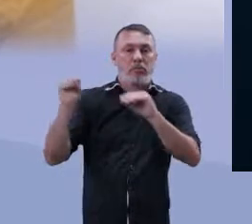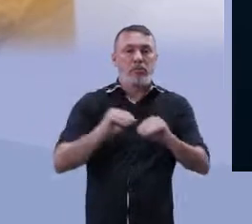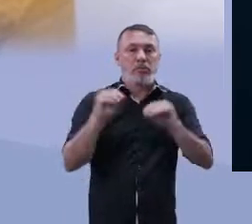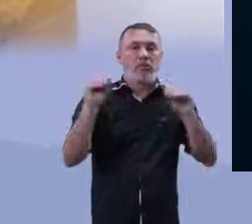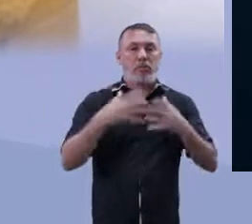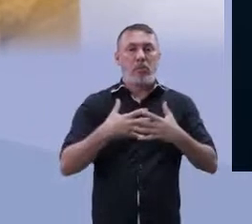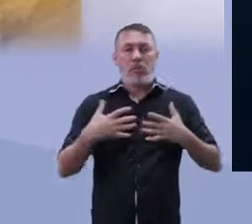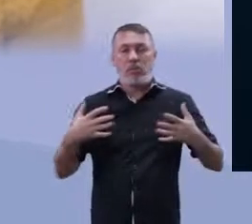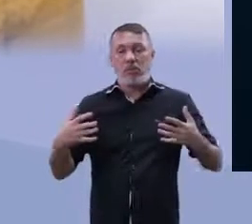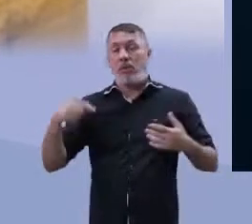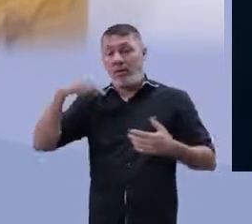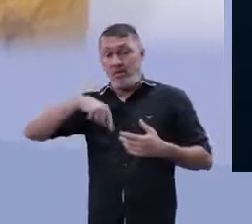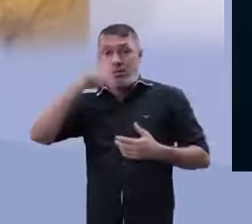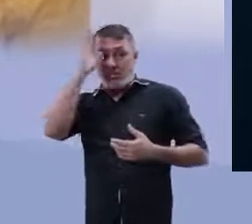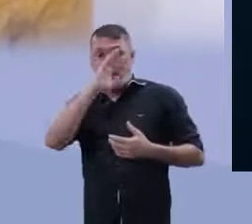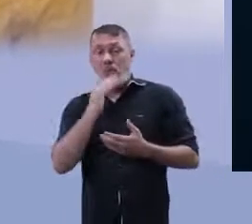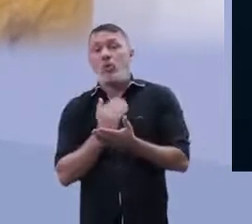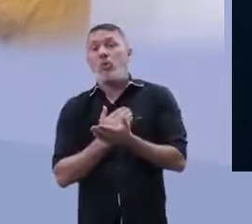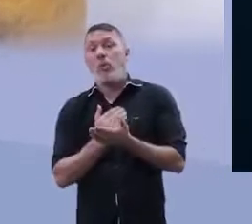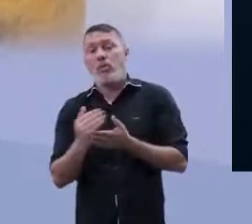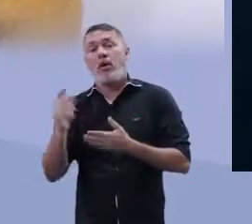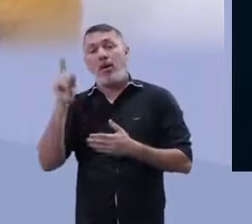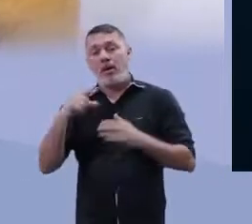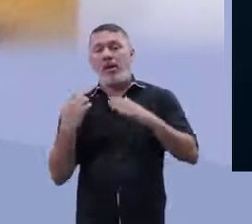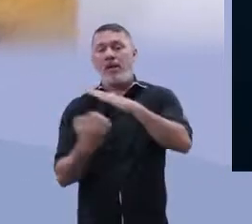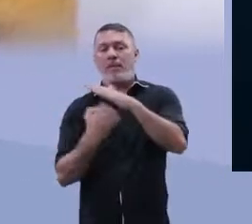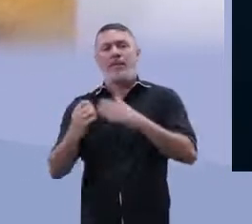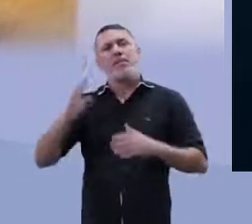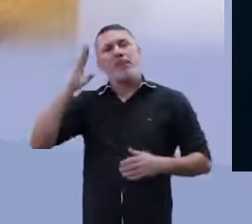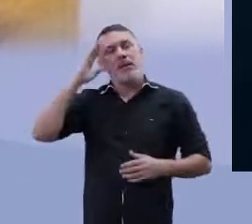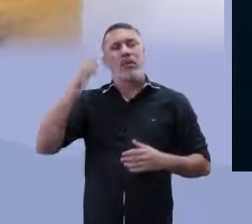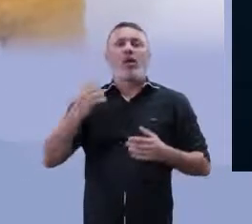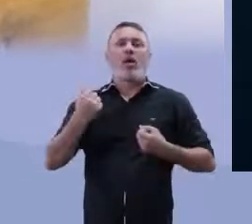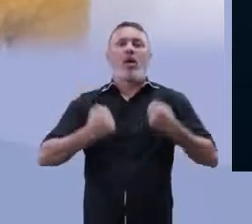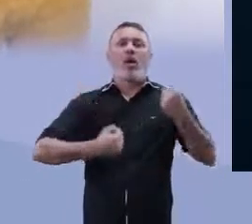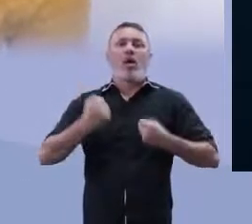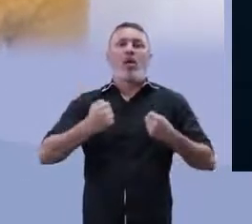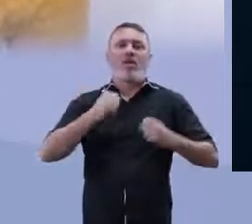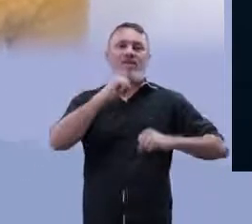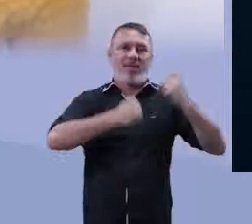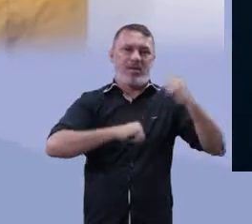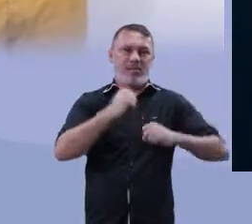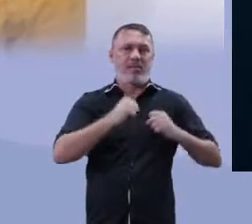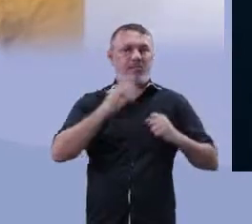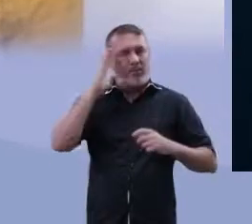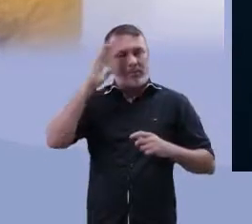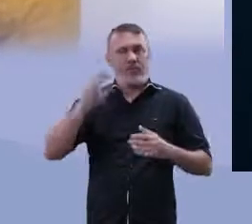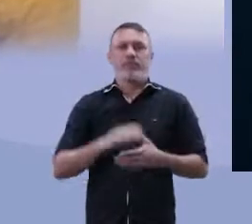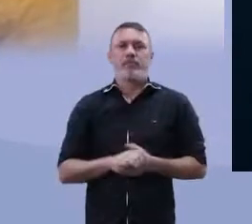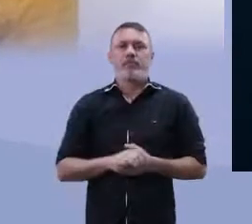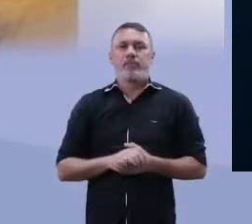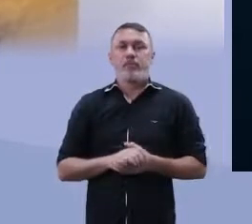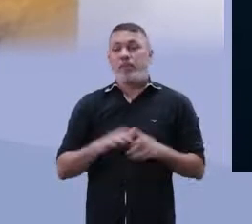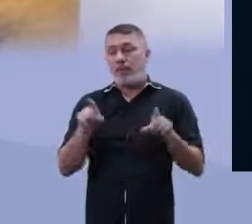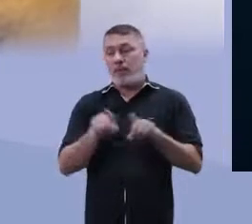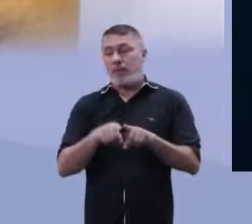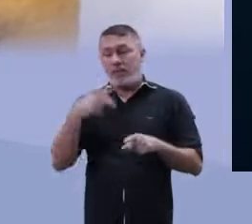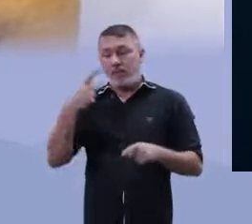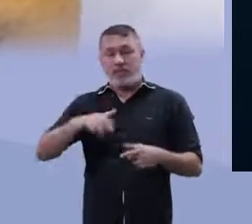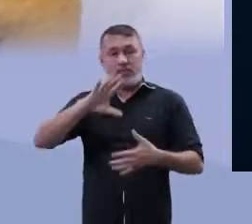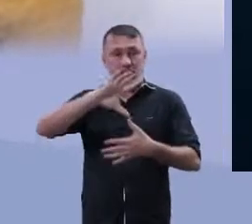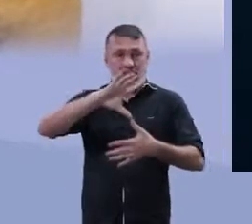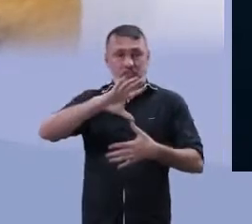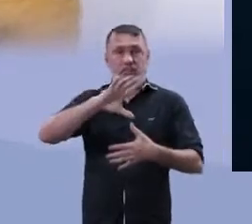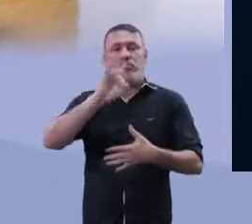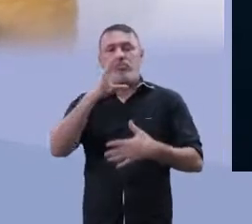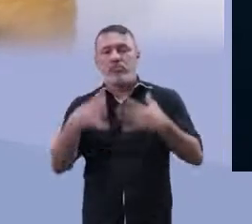esse upgrade se deu com a questão das empresas automobilísticas. E aí na América Latina, né, só relembrando, né, mais uma